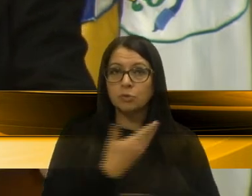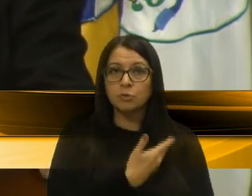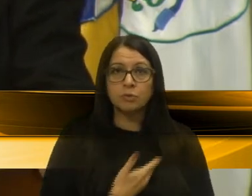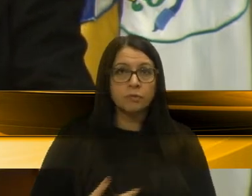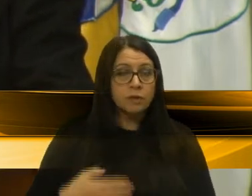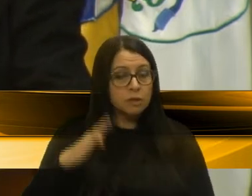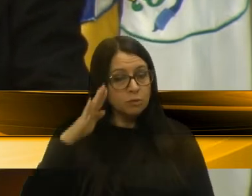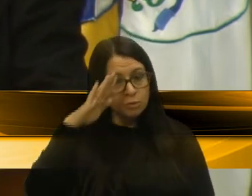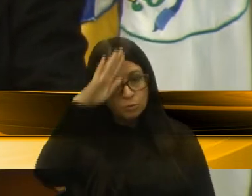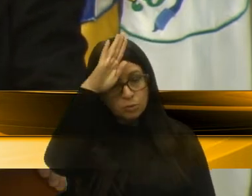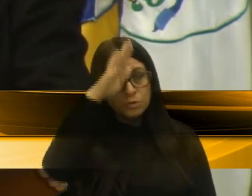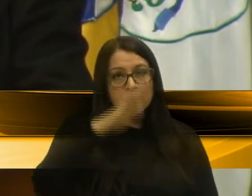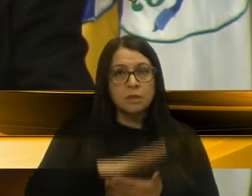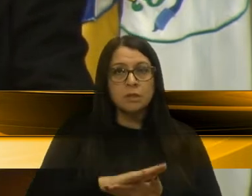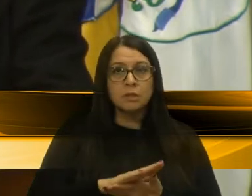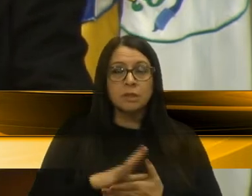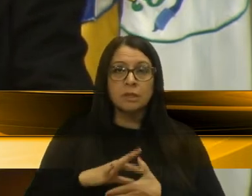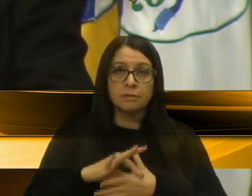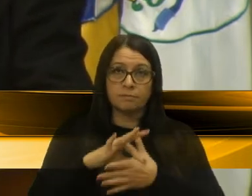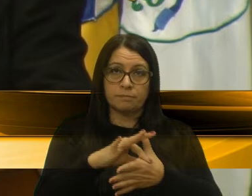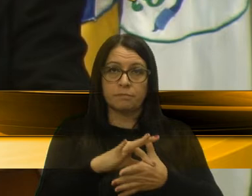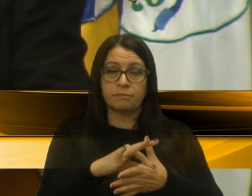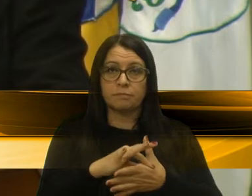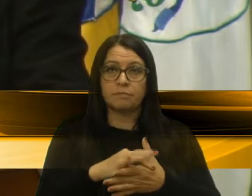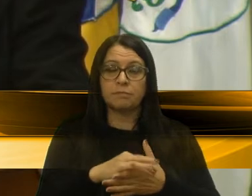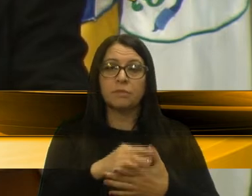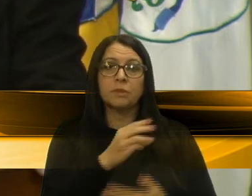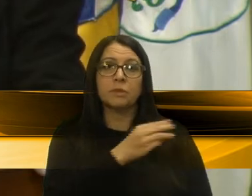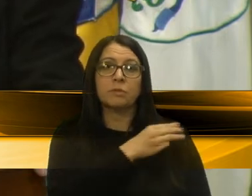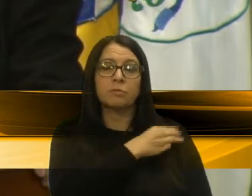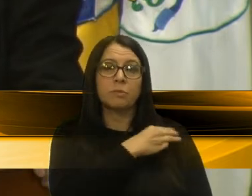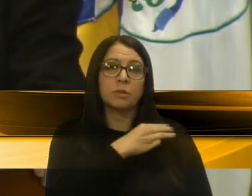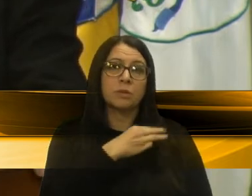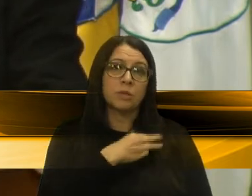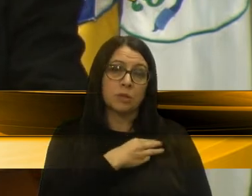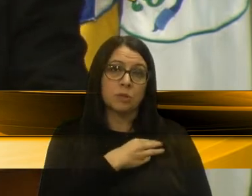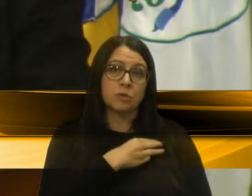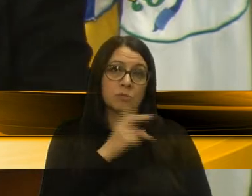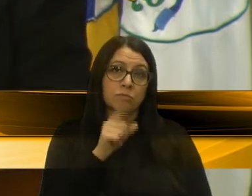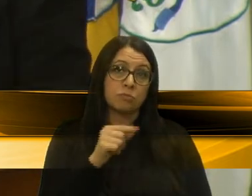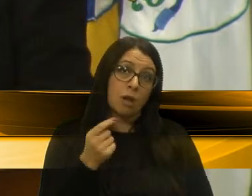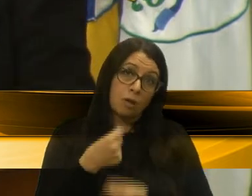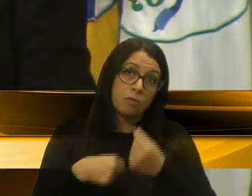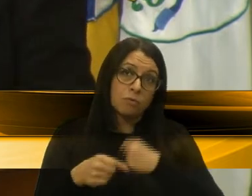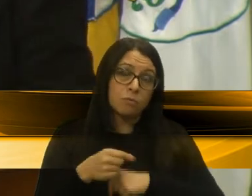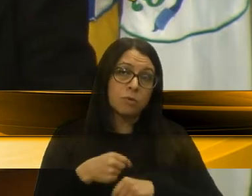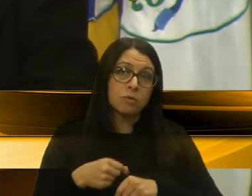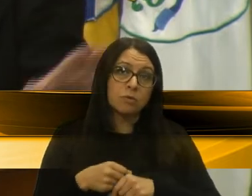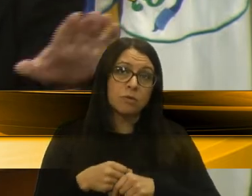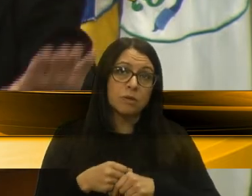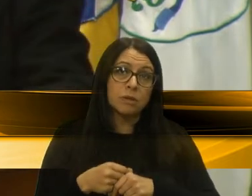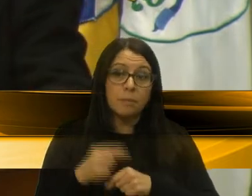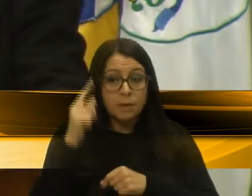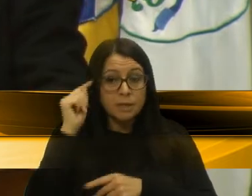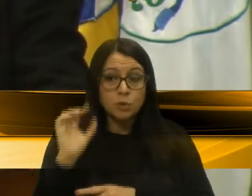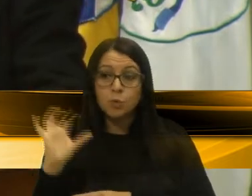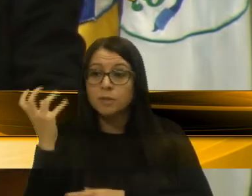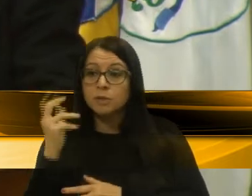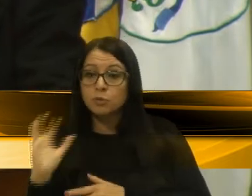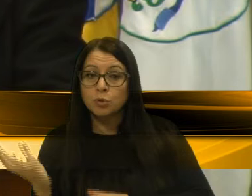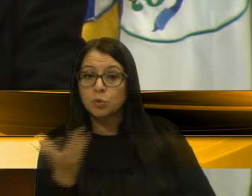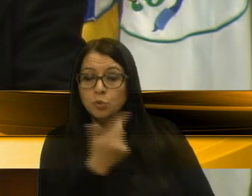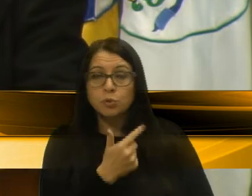Bolsonaro, liderada pelo seu ministro da Economia, a solução para os males